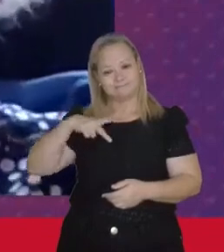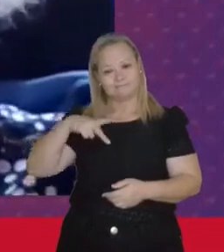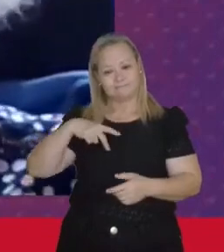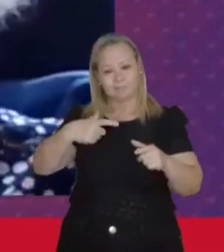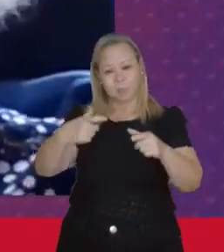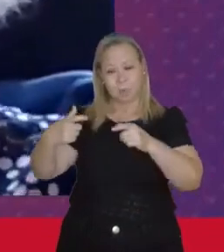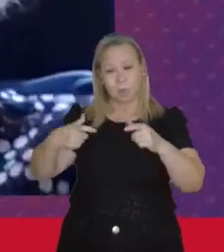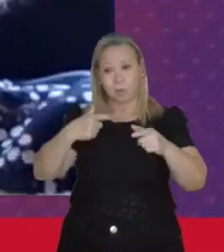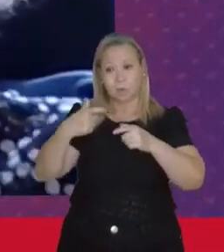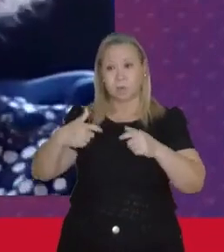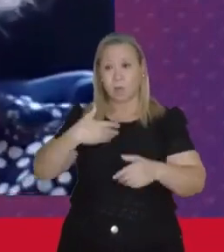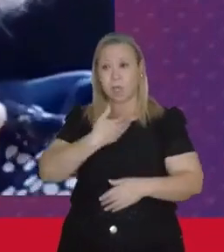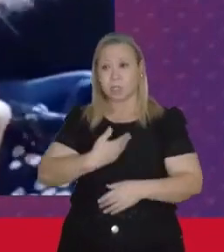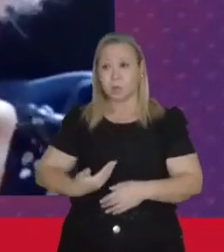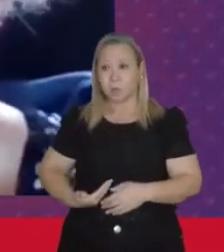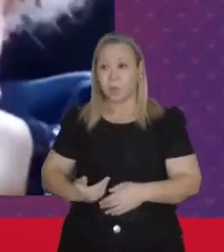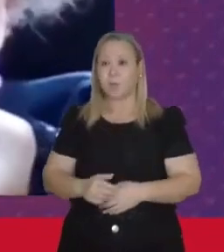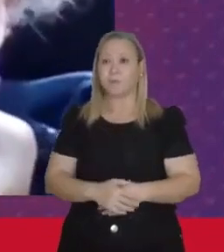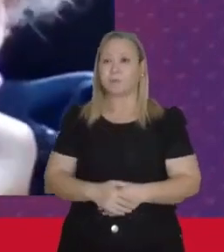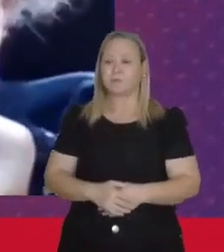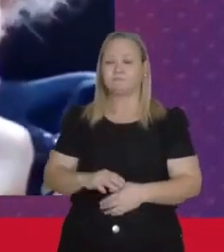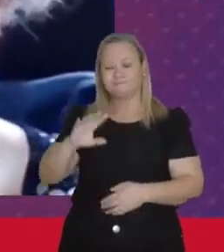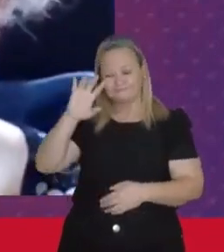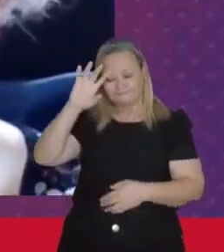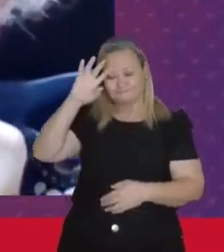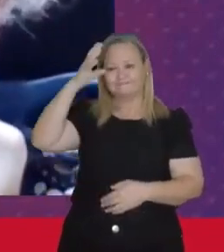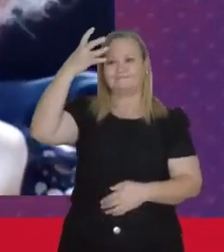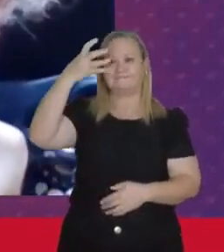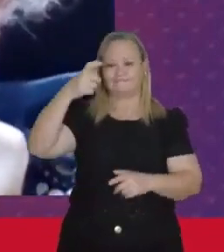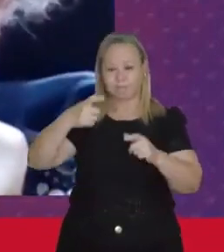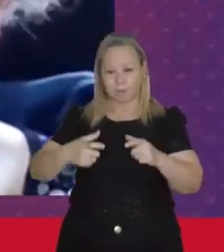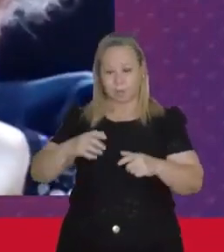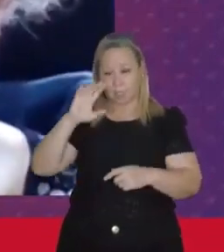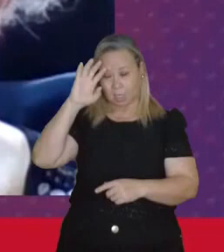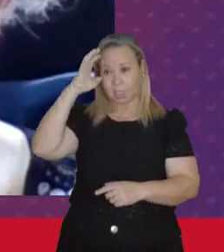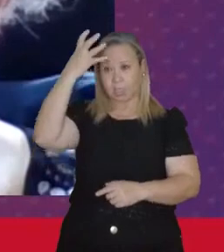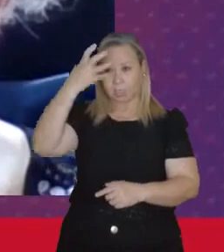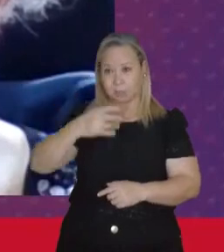do corpo, no espaço da decisão,